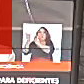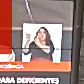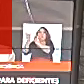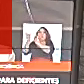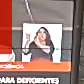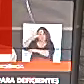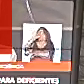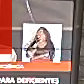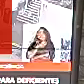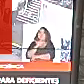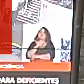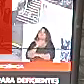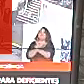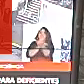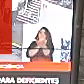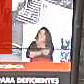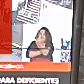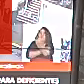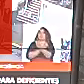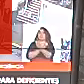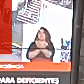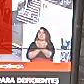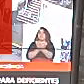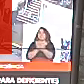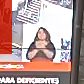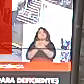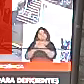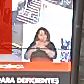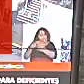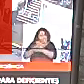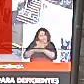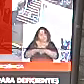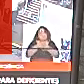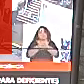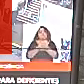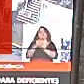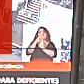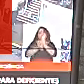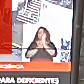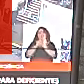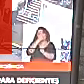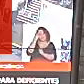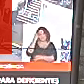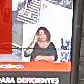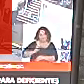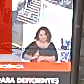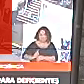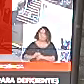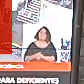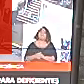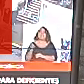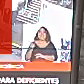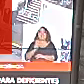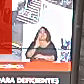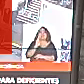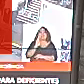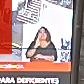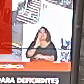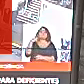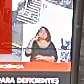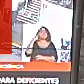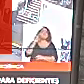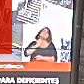pessoa com deficiência. Obrigado. Ela representa os vereadores de Minas Gerais neste ato aqui na mesa. Bem, gente,